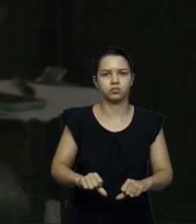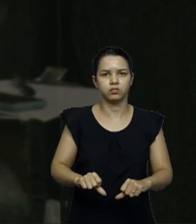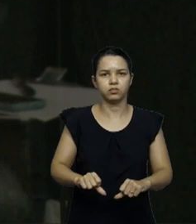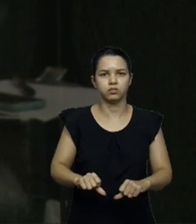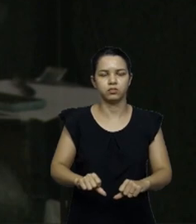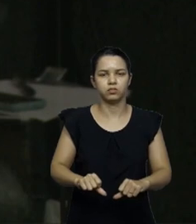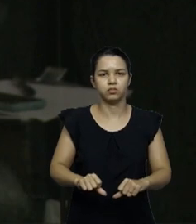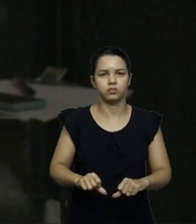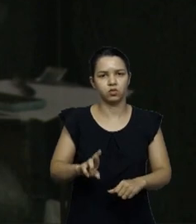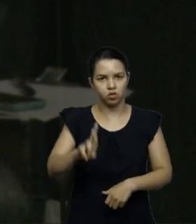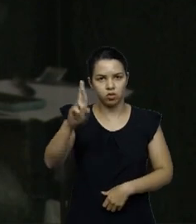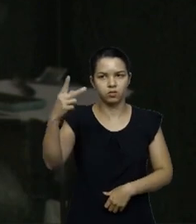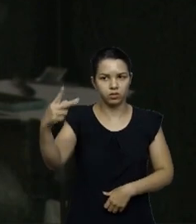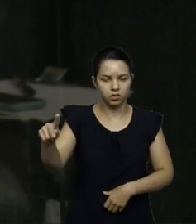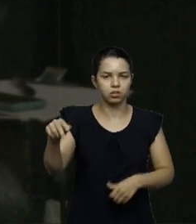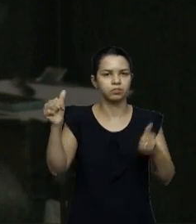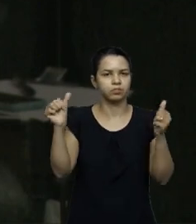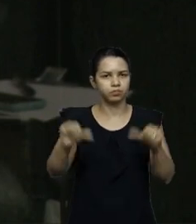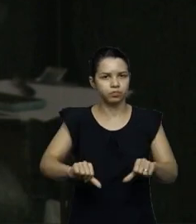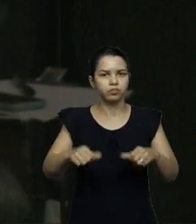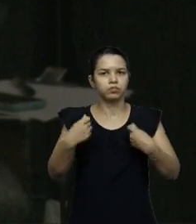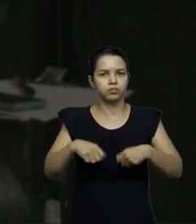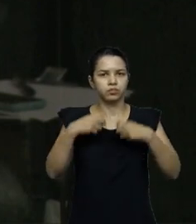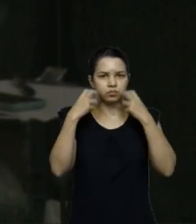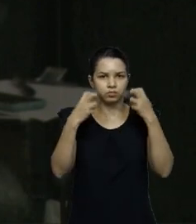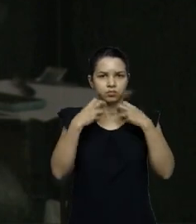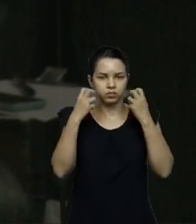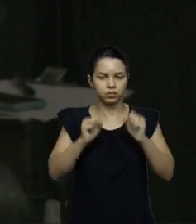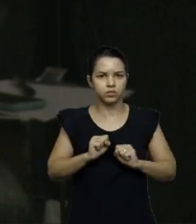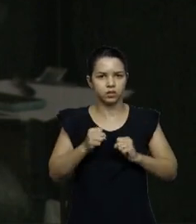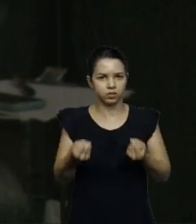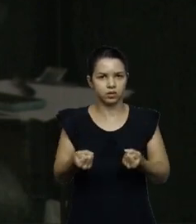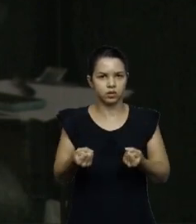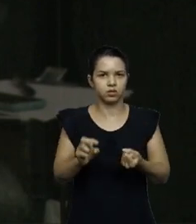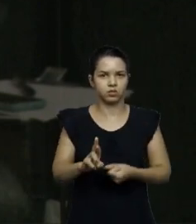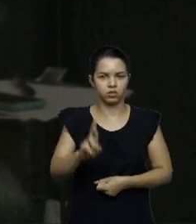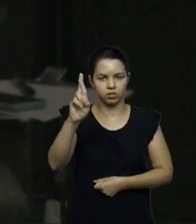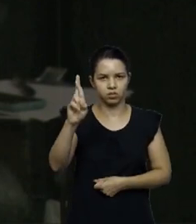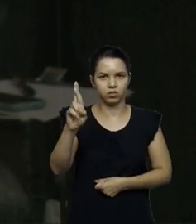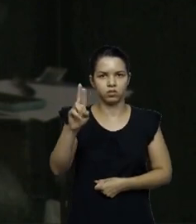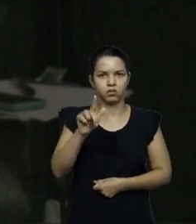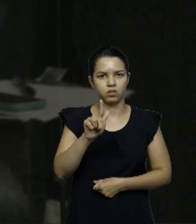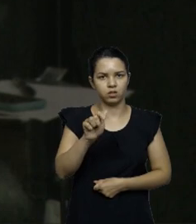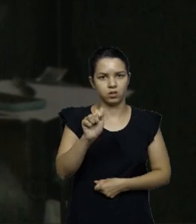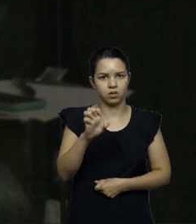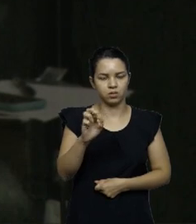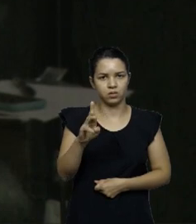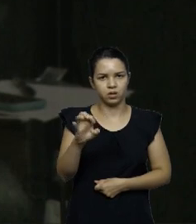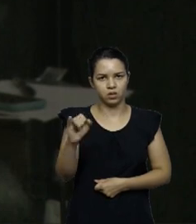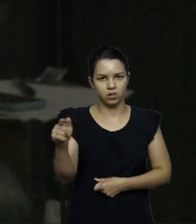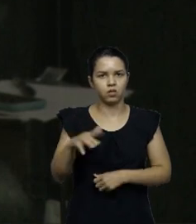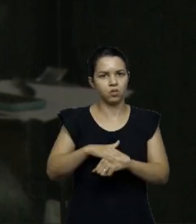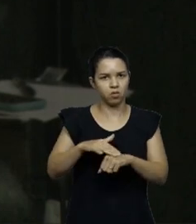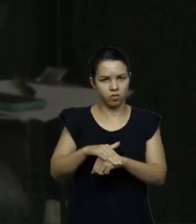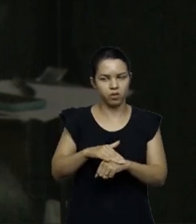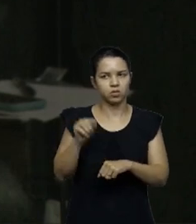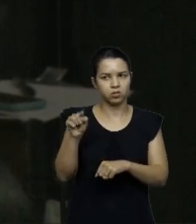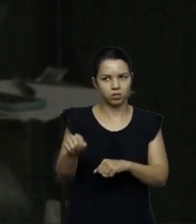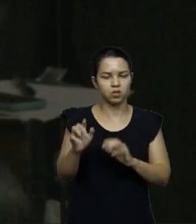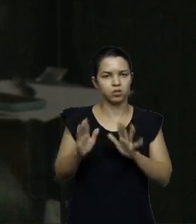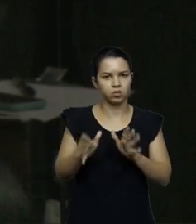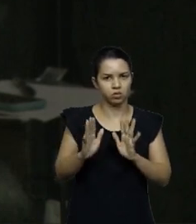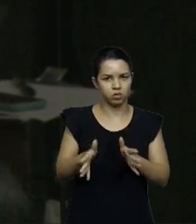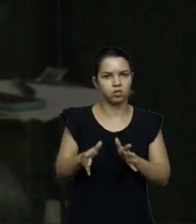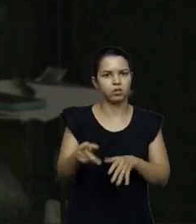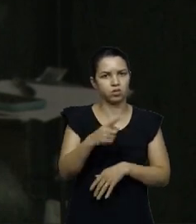são uma tragédia tem que ter vergonha de defender essas chefe aí E o Gabriel um cara aplicado eu converso com ele muito sobre isso para